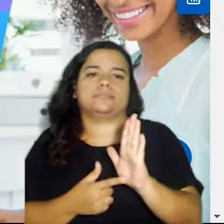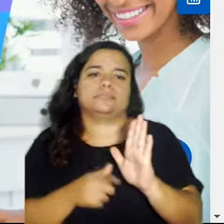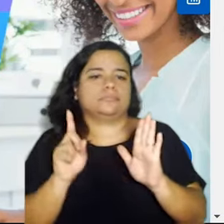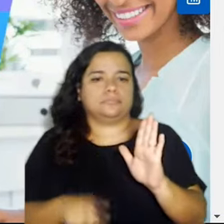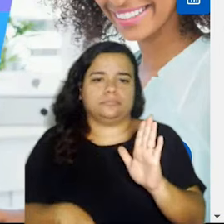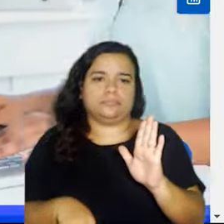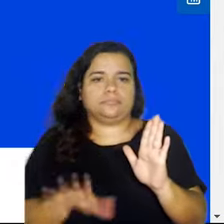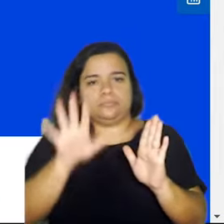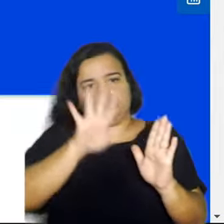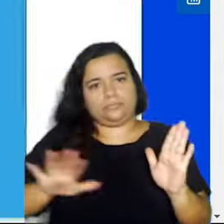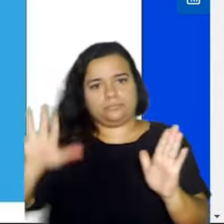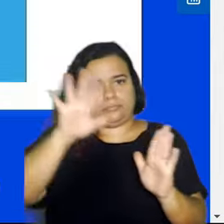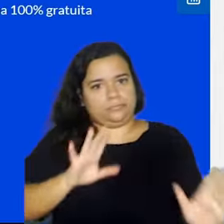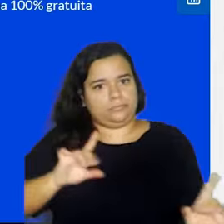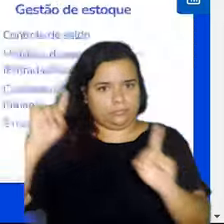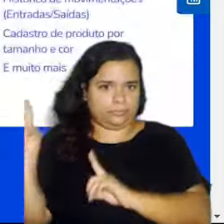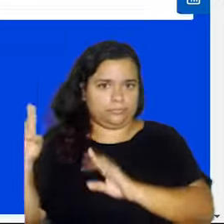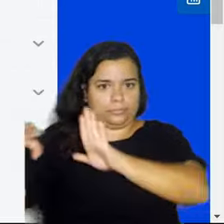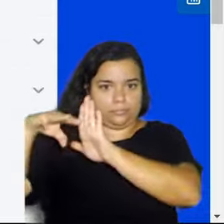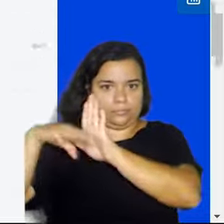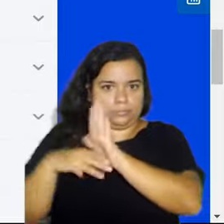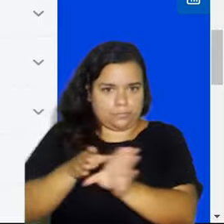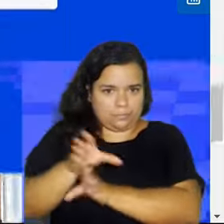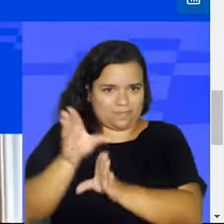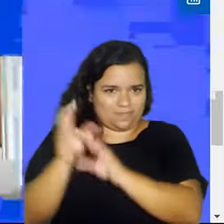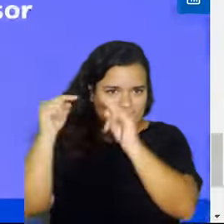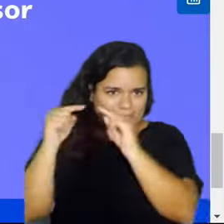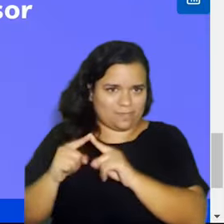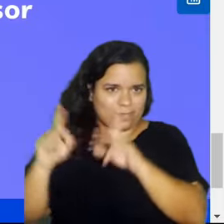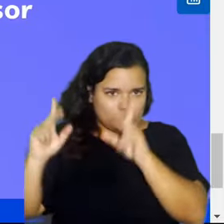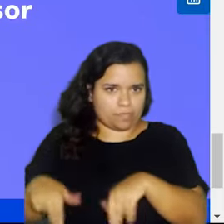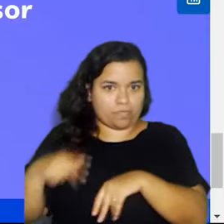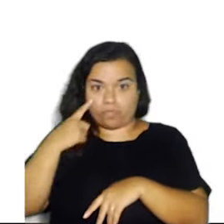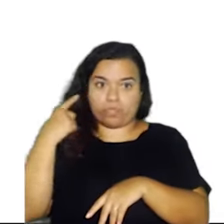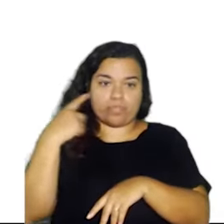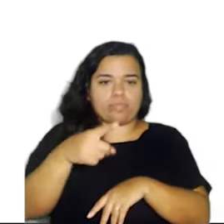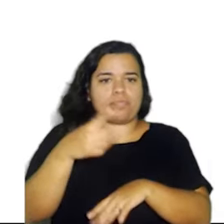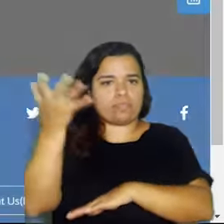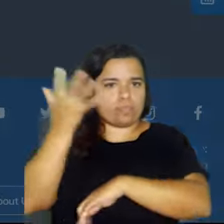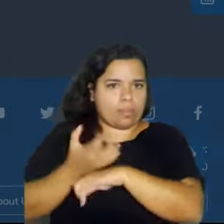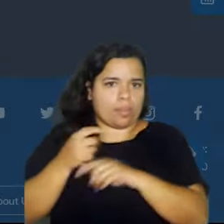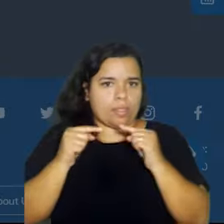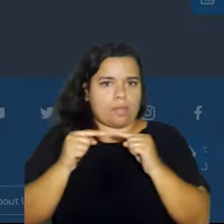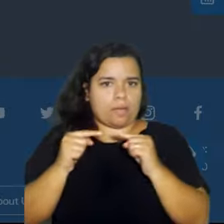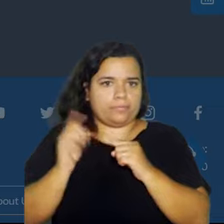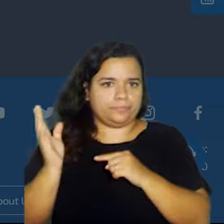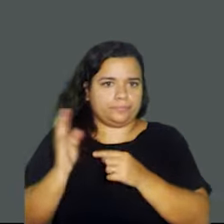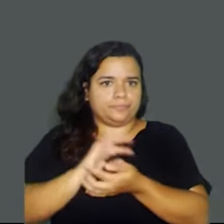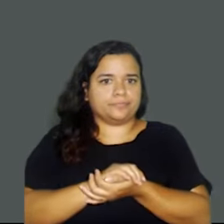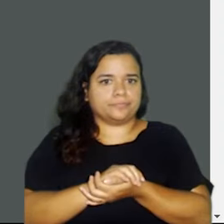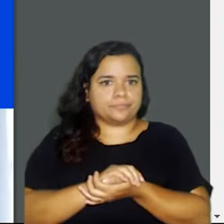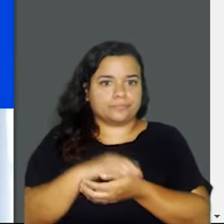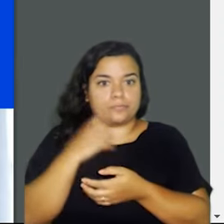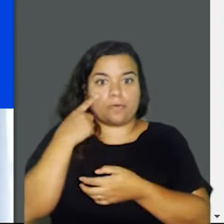eh de acordo com o que a gente tem aqui no manual que é a orientação que a gente fica mais eh fácil né aqui